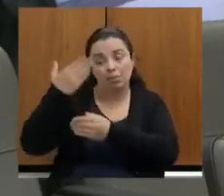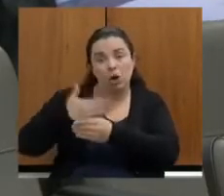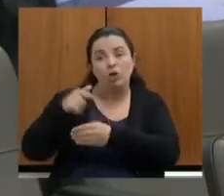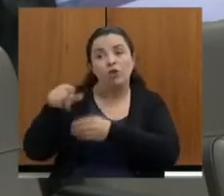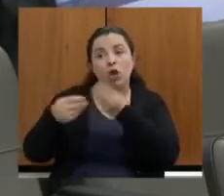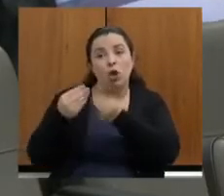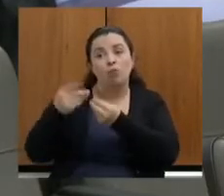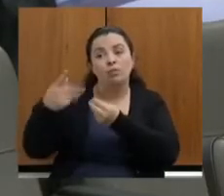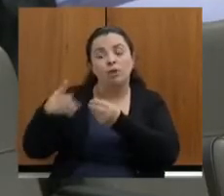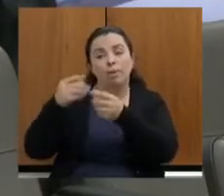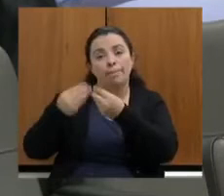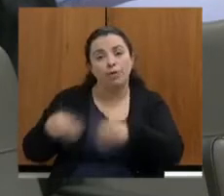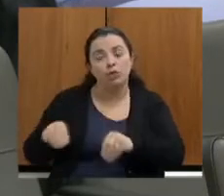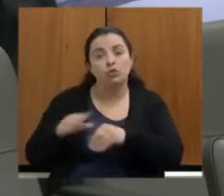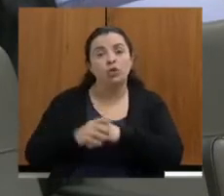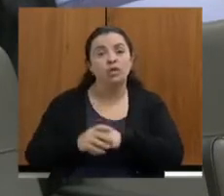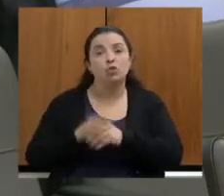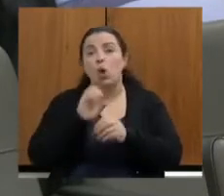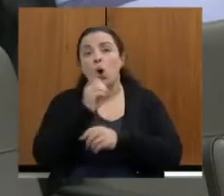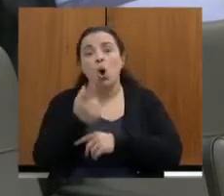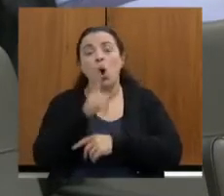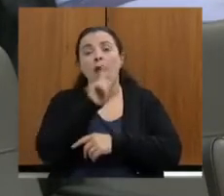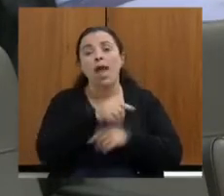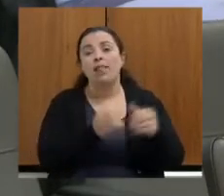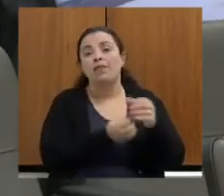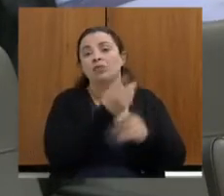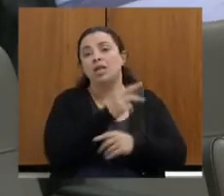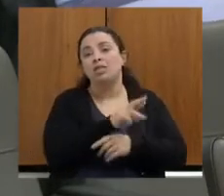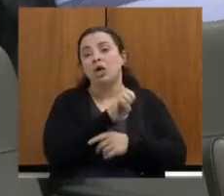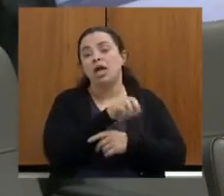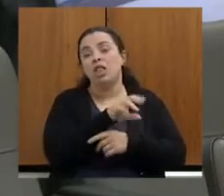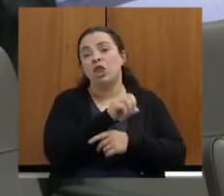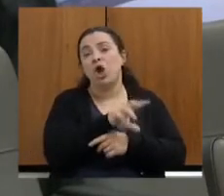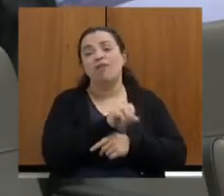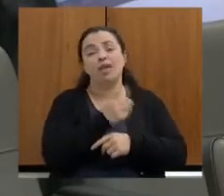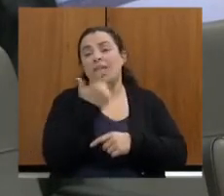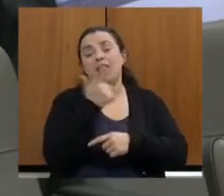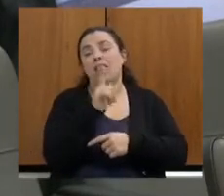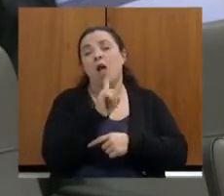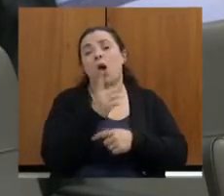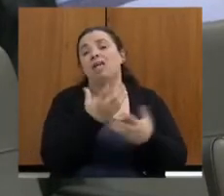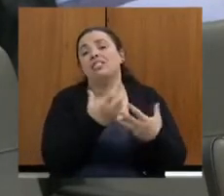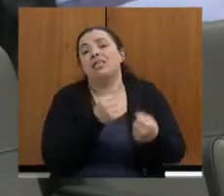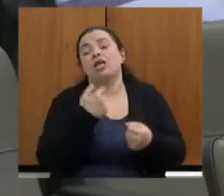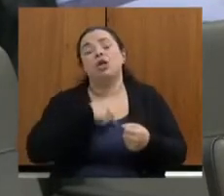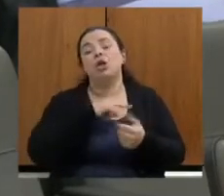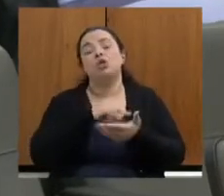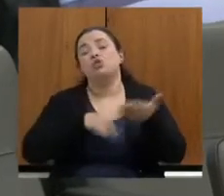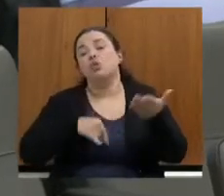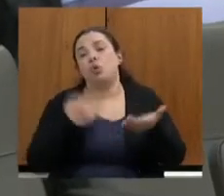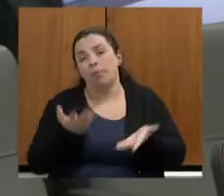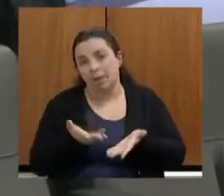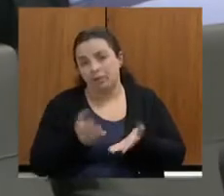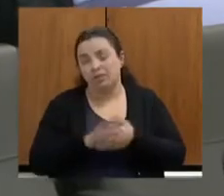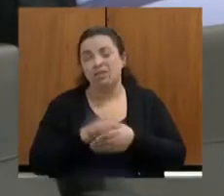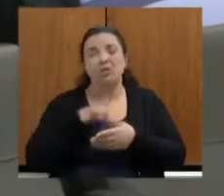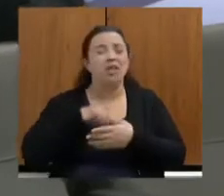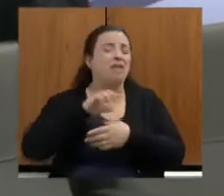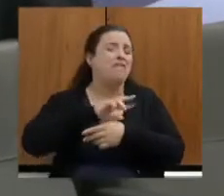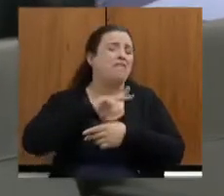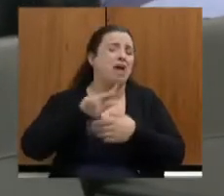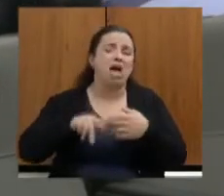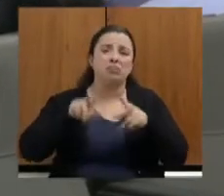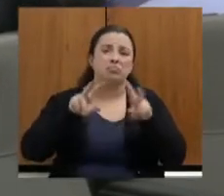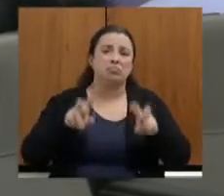impactado naquele momento ou é da fundação renova então assim são vários fatores a questão da nossa